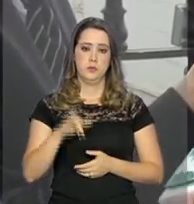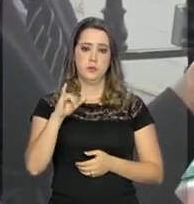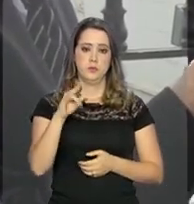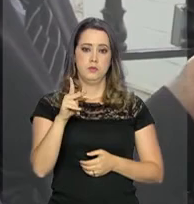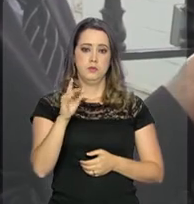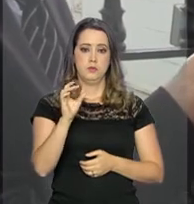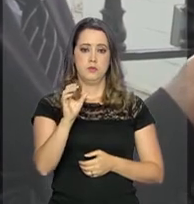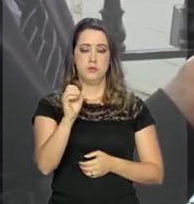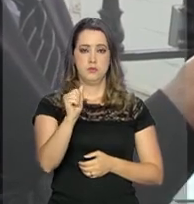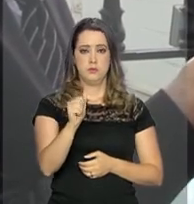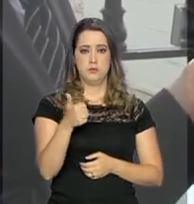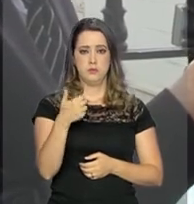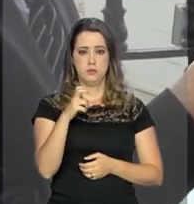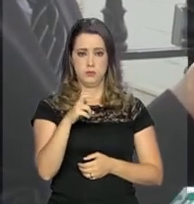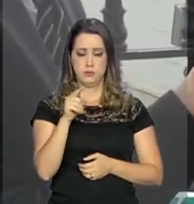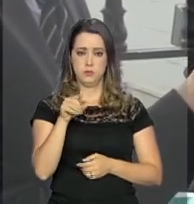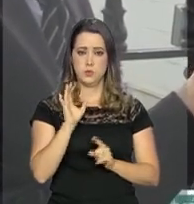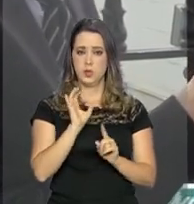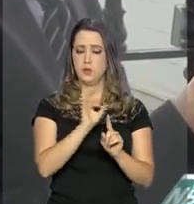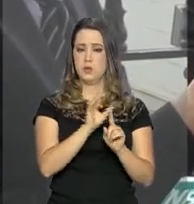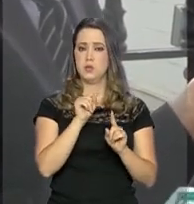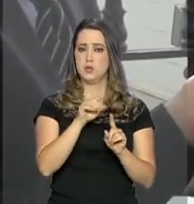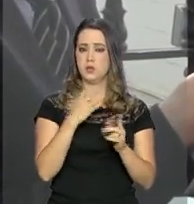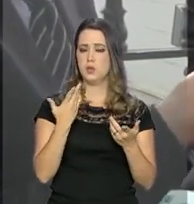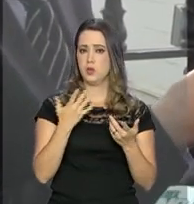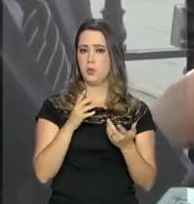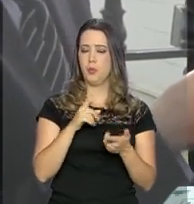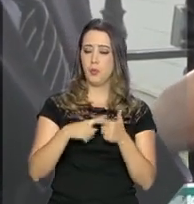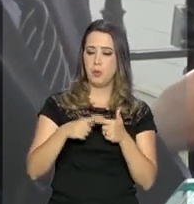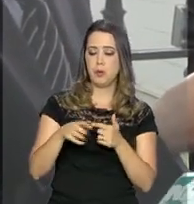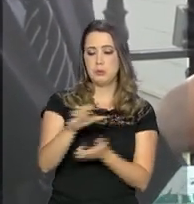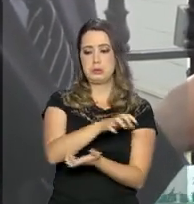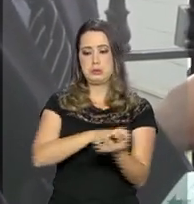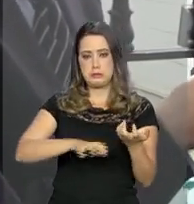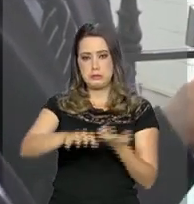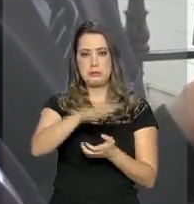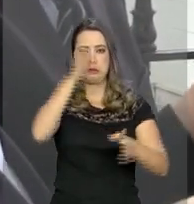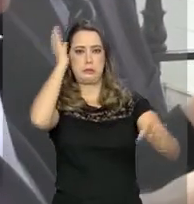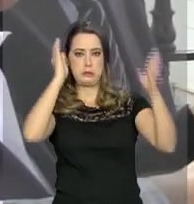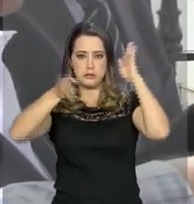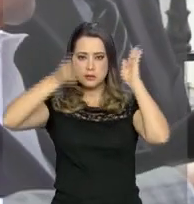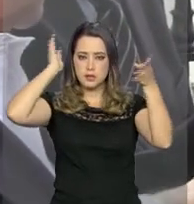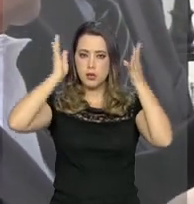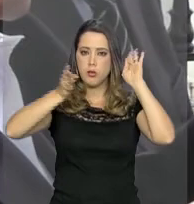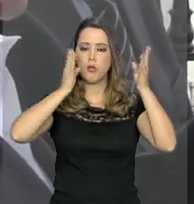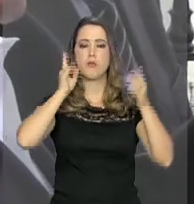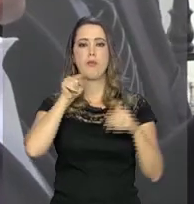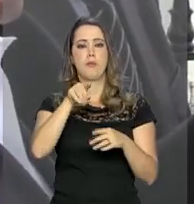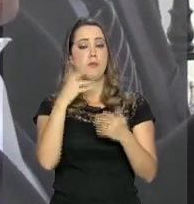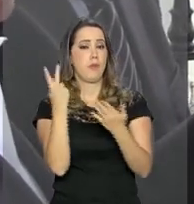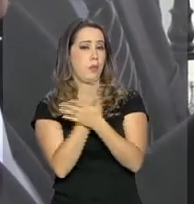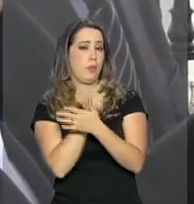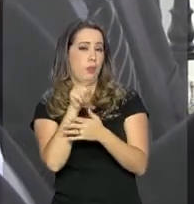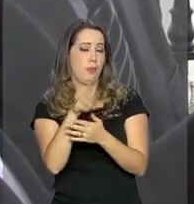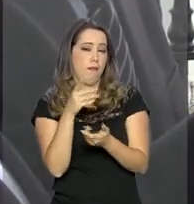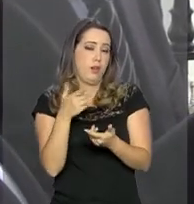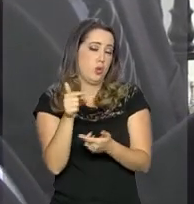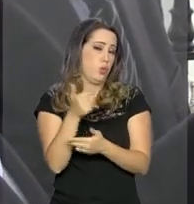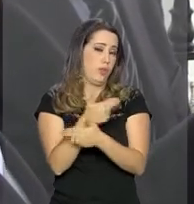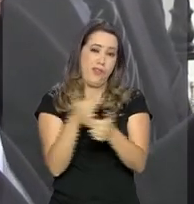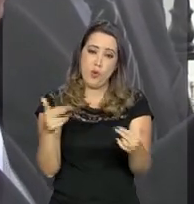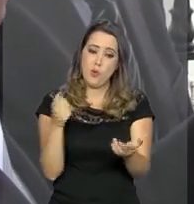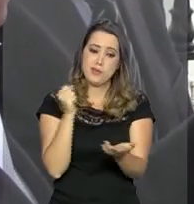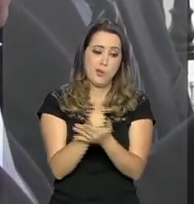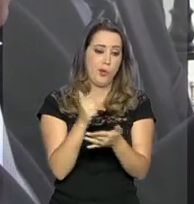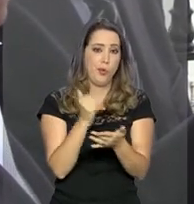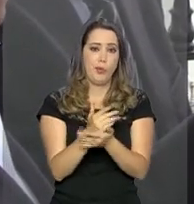está refletindo, evidentemente, o impacto da greve dos caminhoneiros, sobretudo na indisponibilidade de produtos,